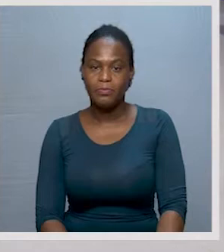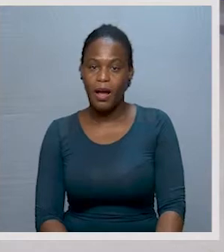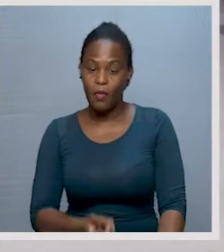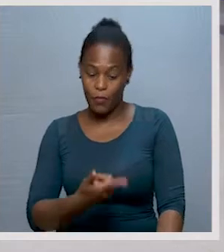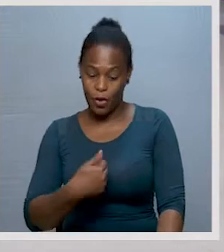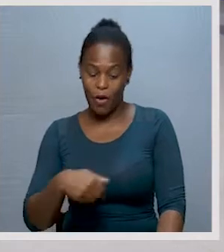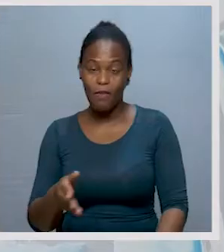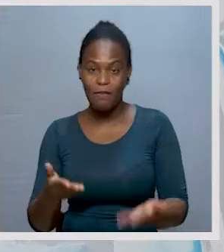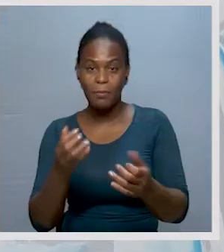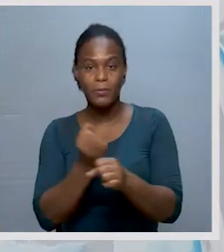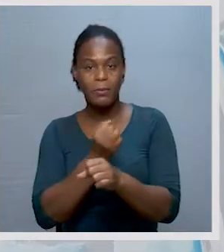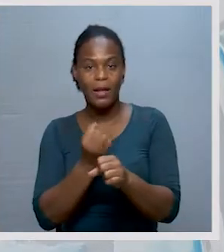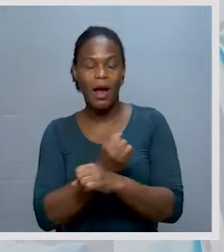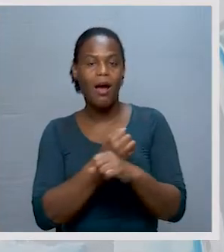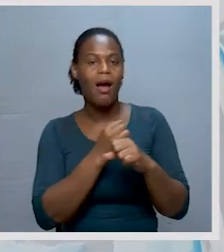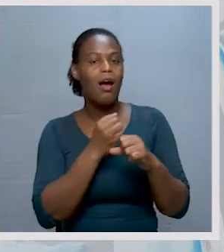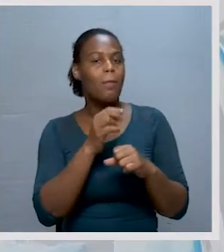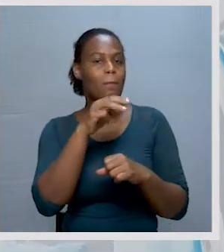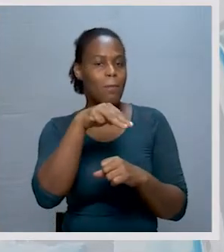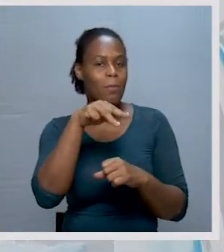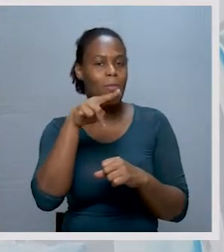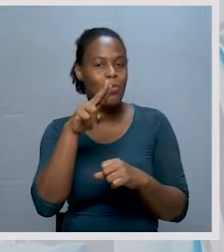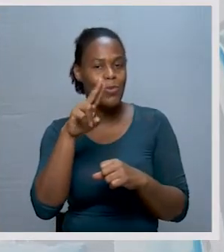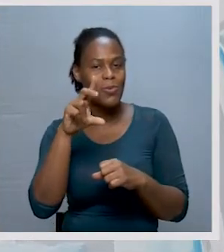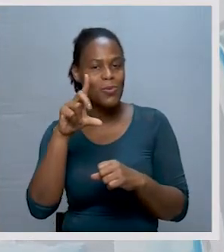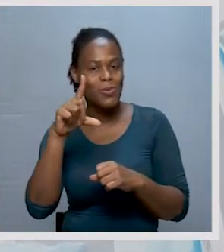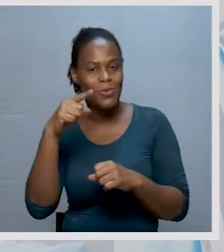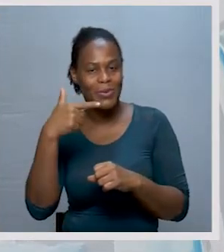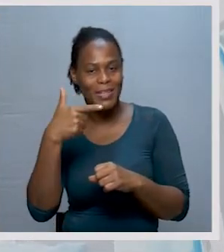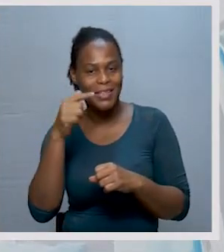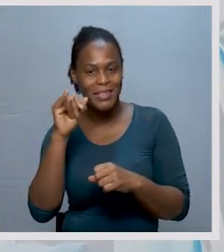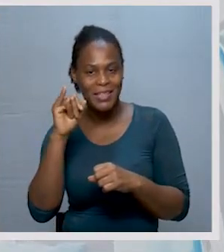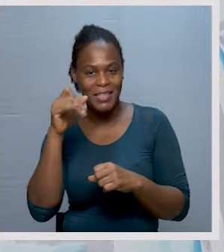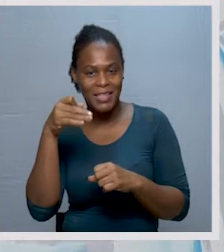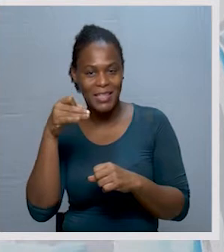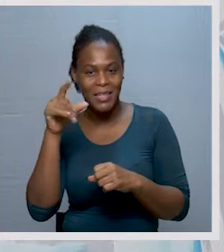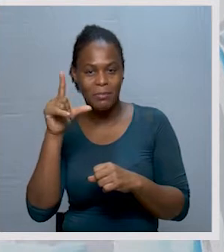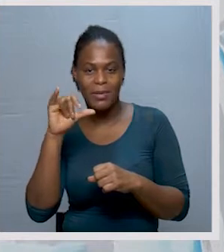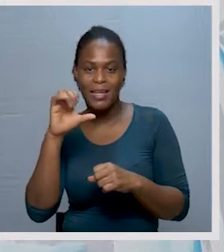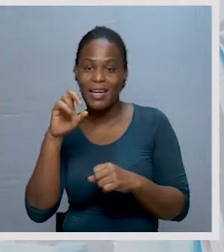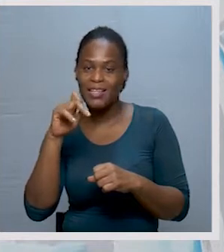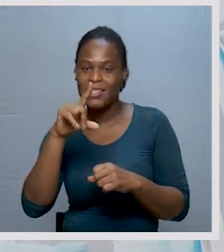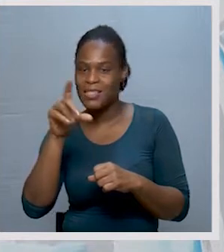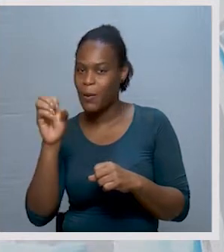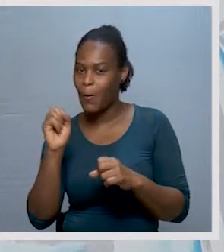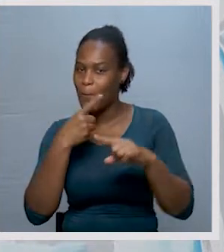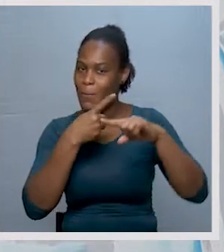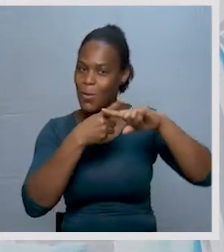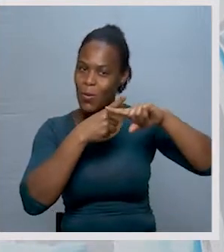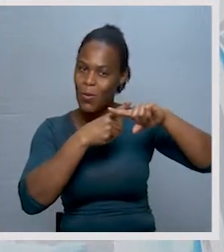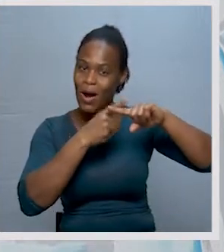Vamos trabalhar a multiplicação. Já trabalhamos a adição, já trabalhamos a subtração, agora é a vez